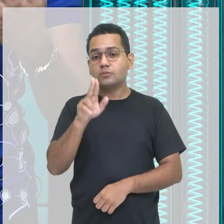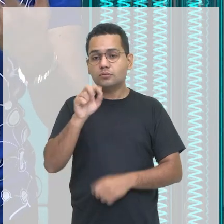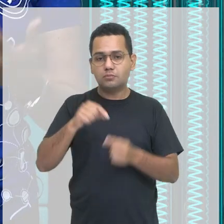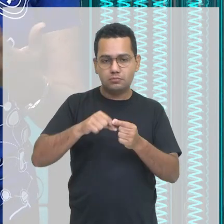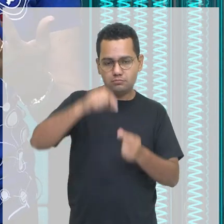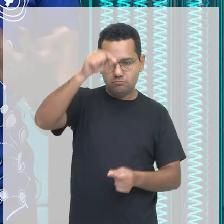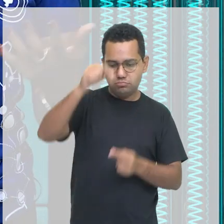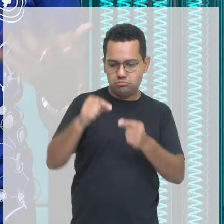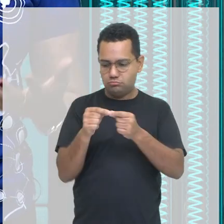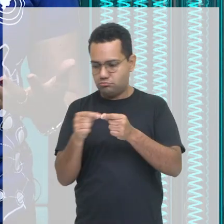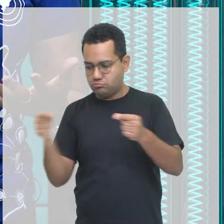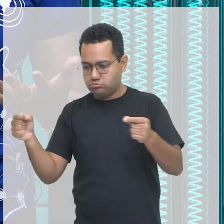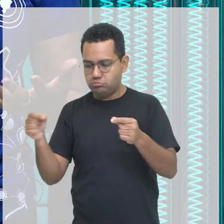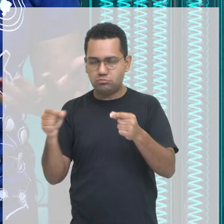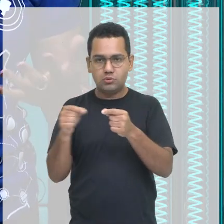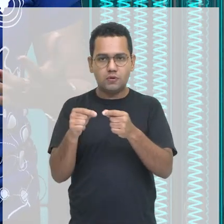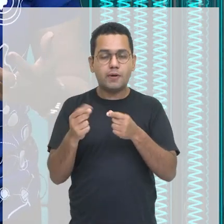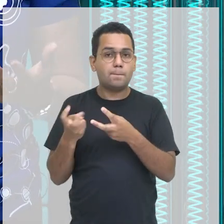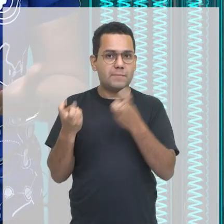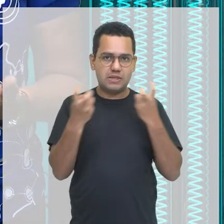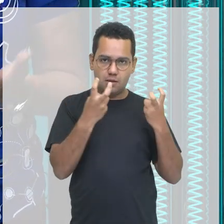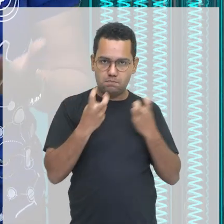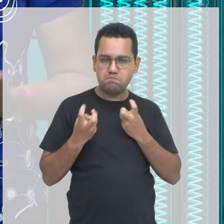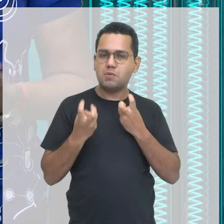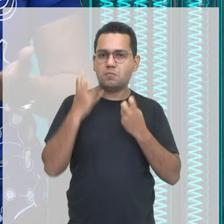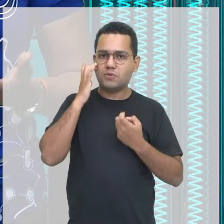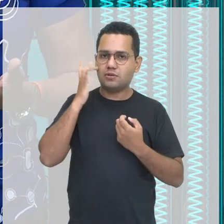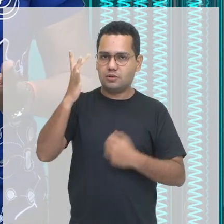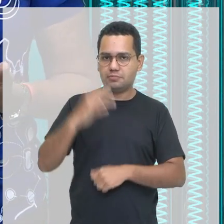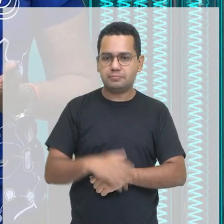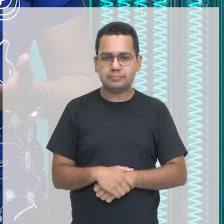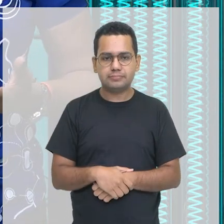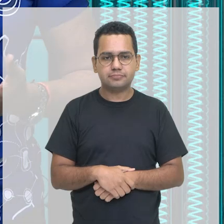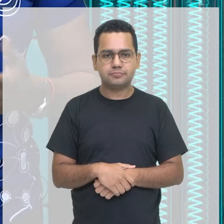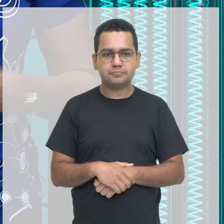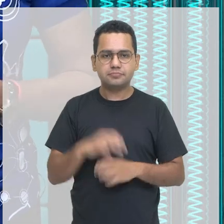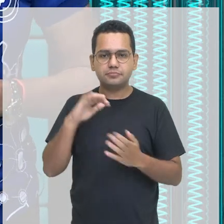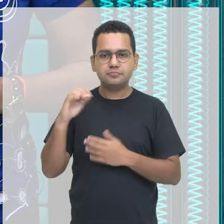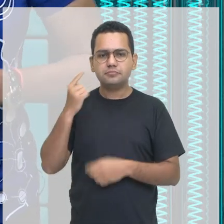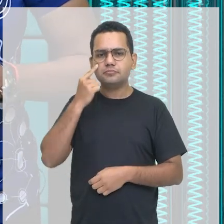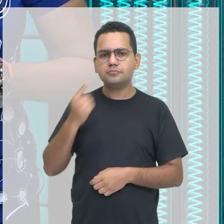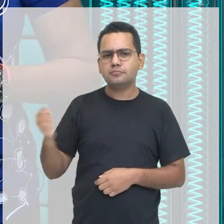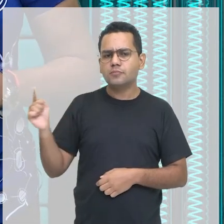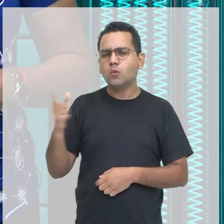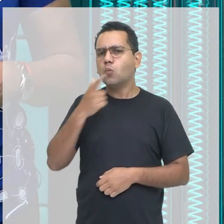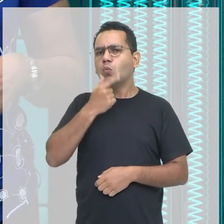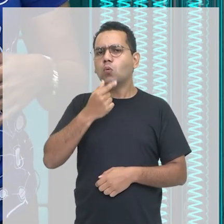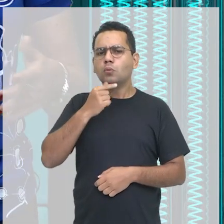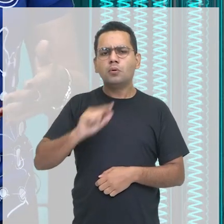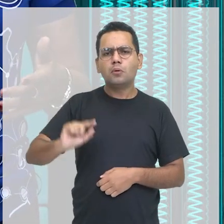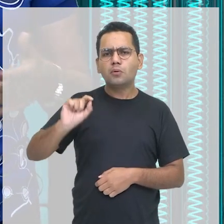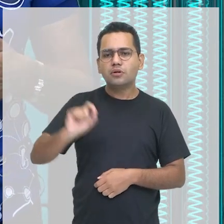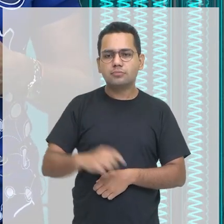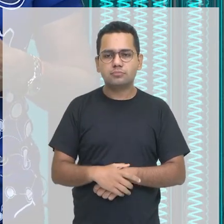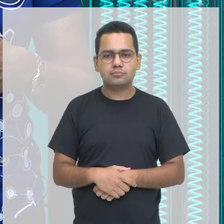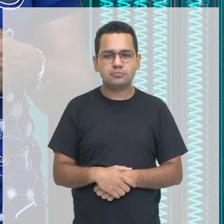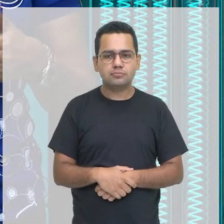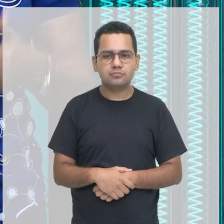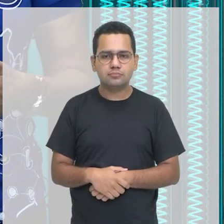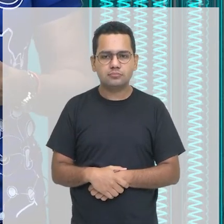seja, contornos nítidos, né? Então, quem foi o Pierre Mondrian? Então, aí temos